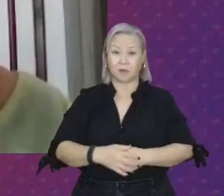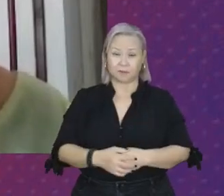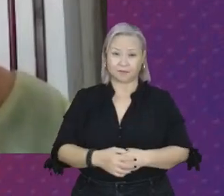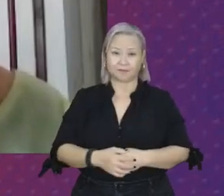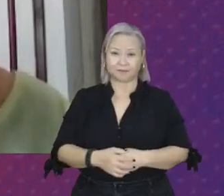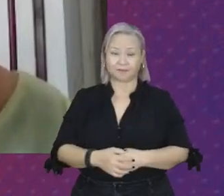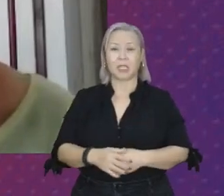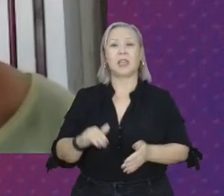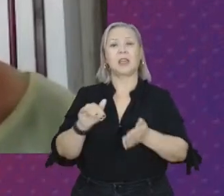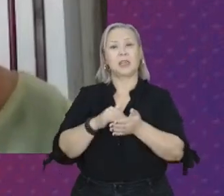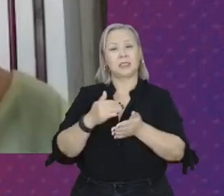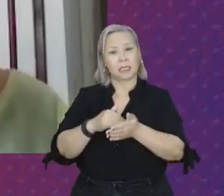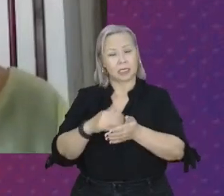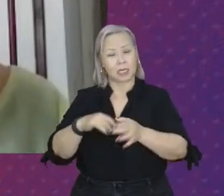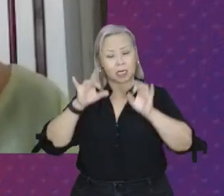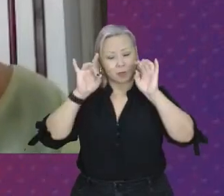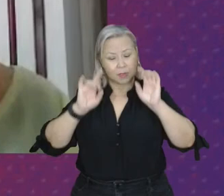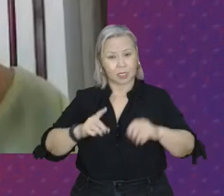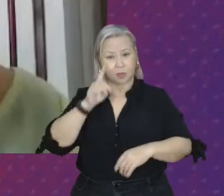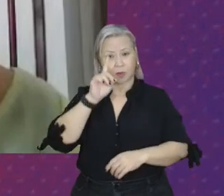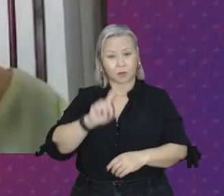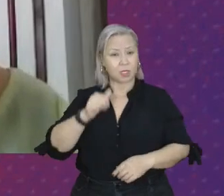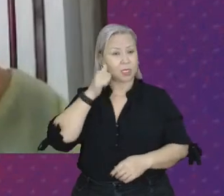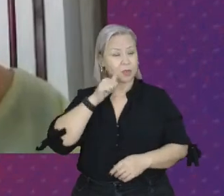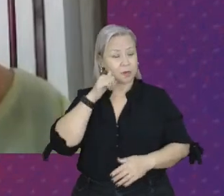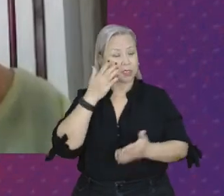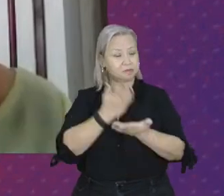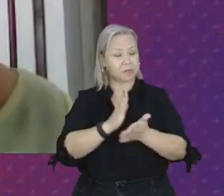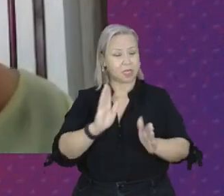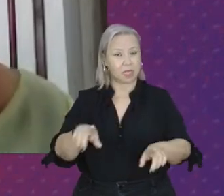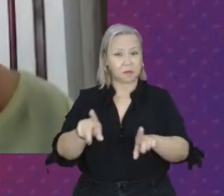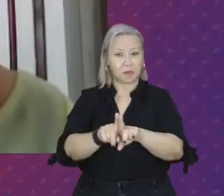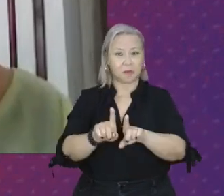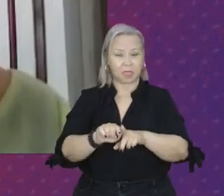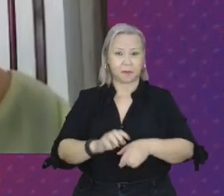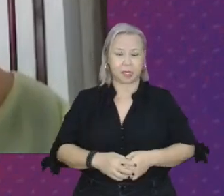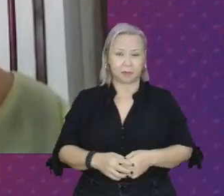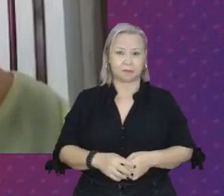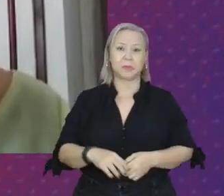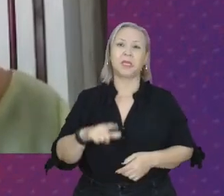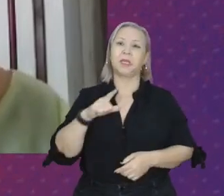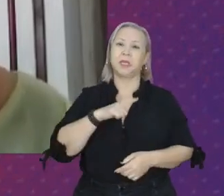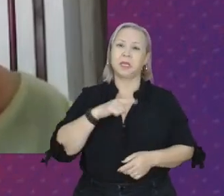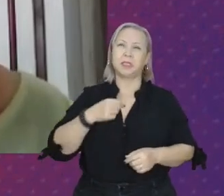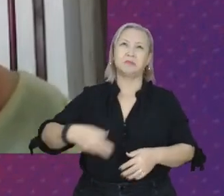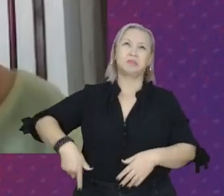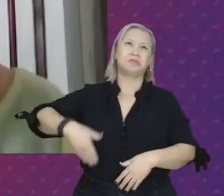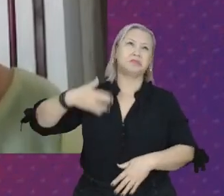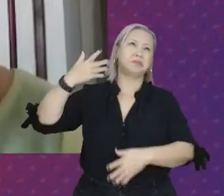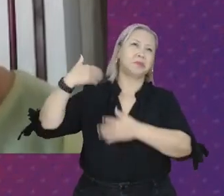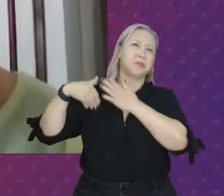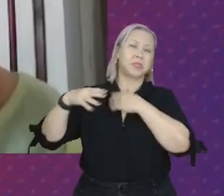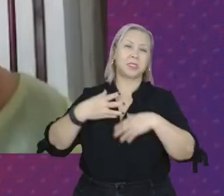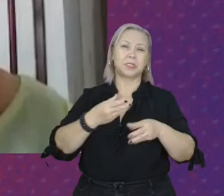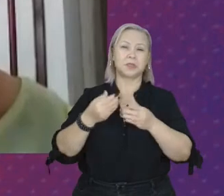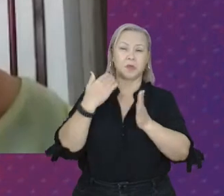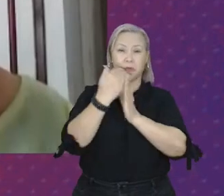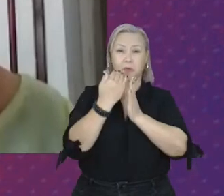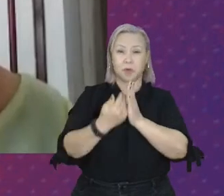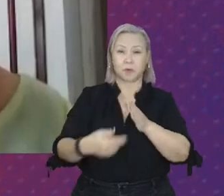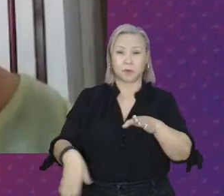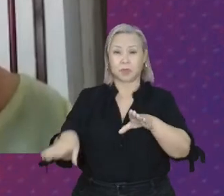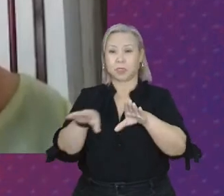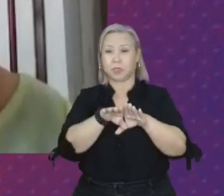uma secretaria específica do direito das mulheres, onde houve, no tempo passado, também um programa de